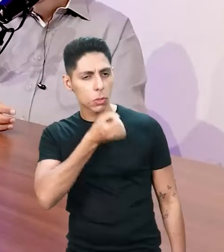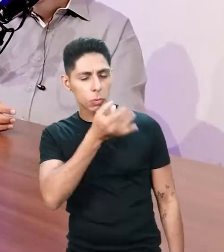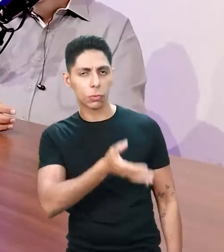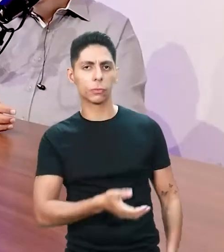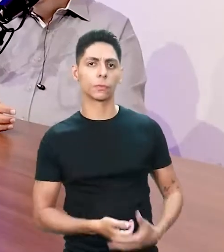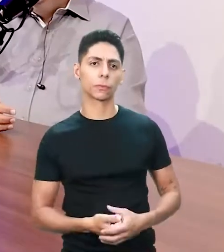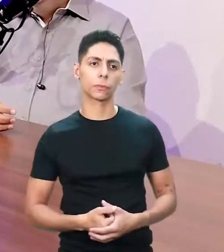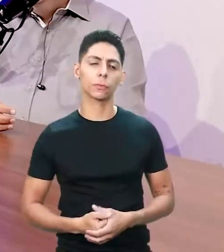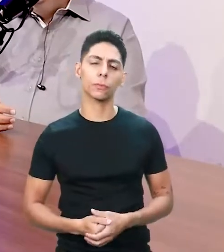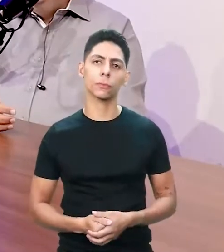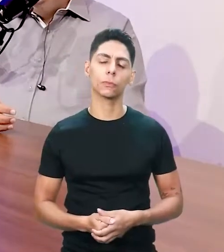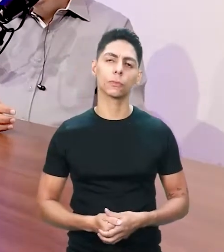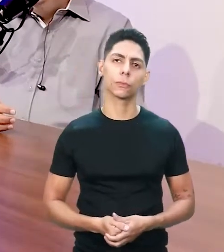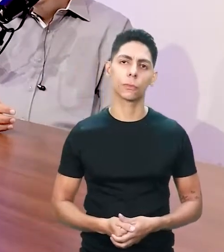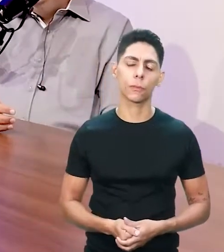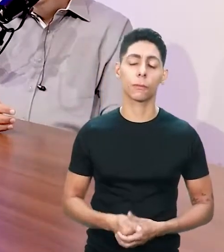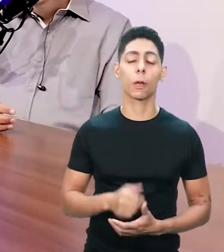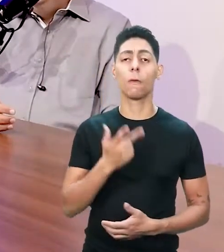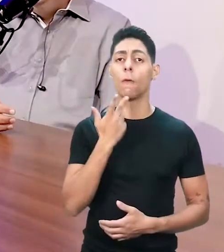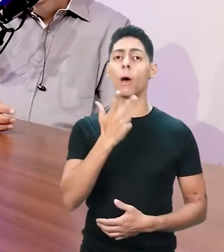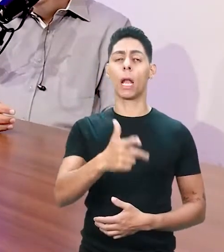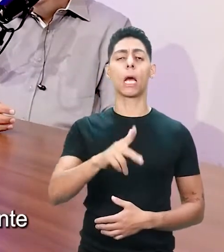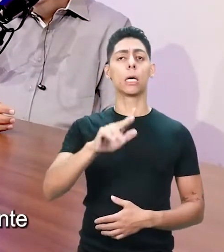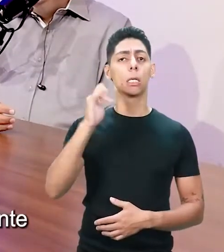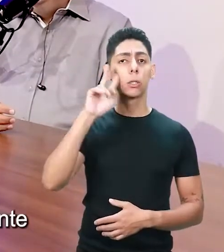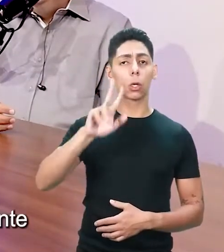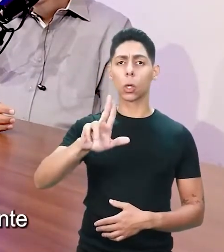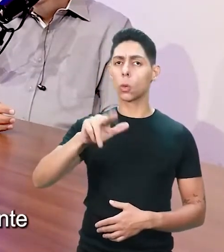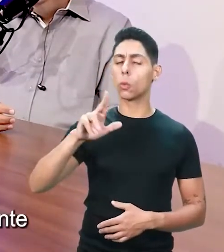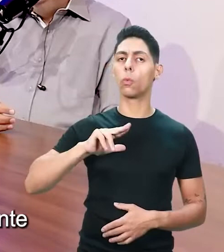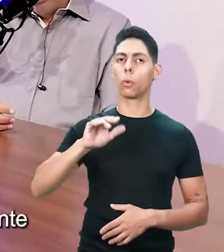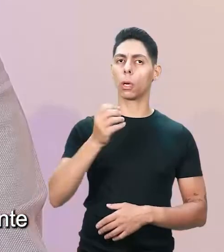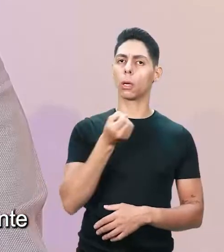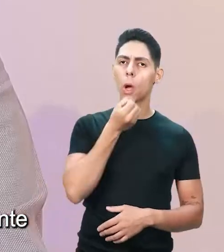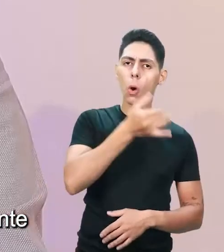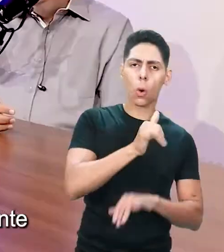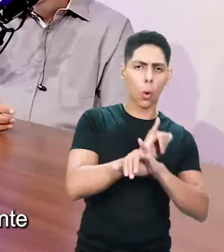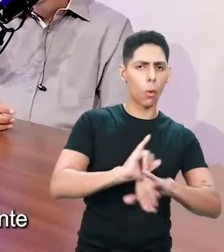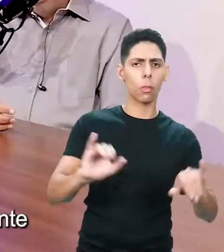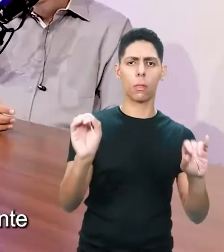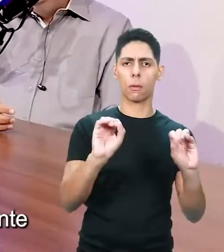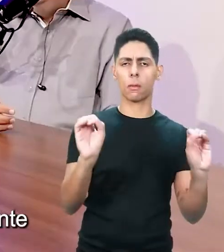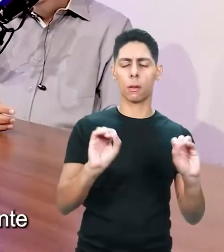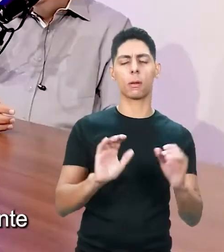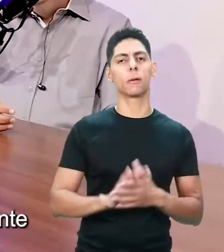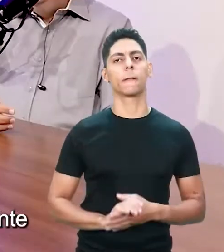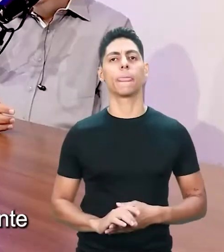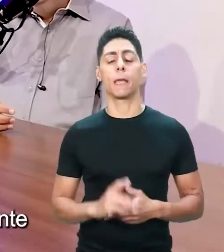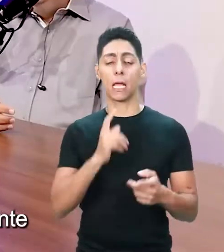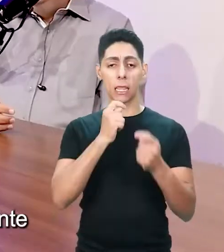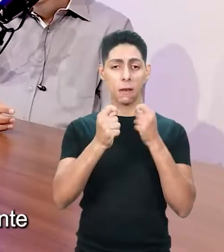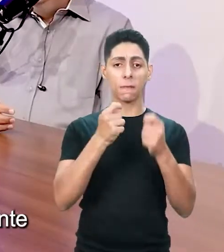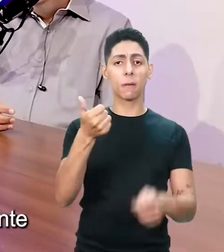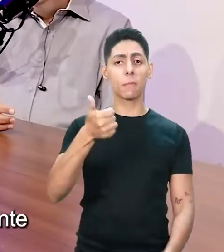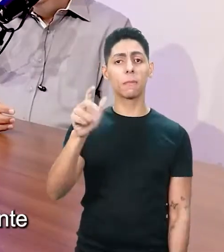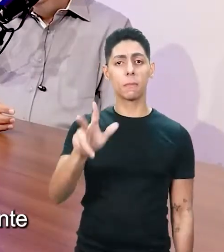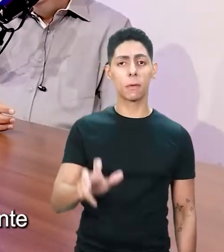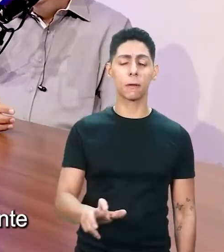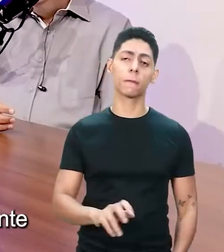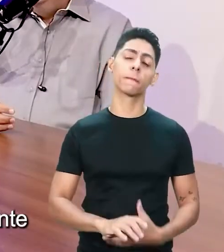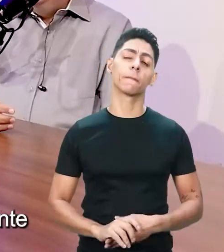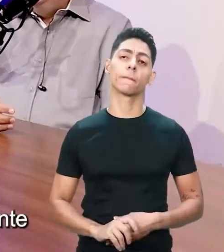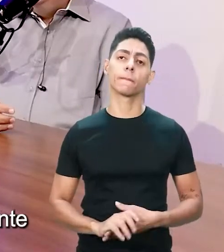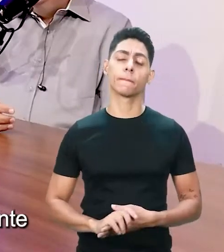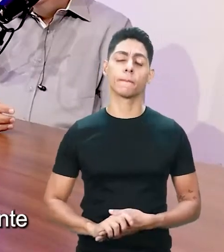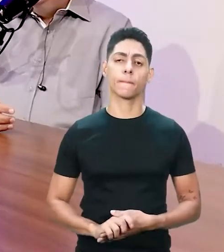Eu vou contar um negócio aí que eu nunca disse em entrevista. Já falei em conversa de amigos e tal. Em entrevista vai ser a primeira vez.